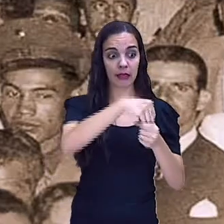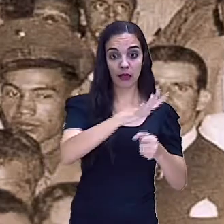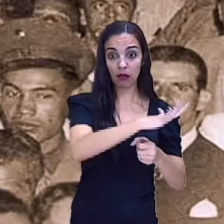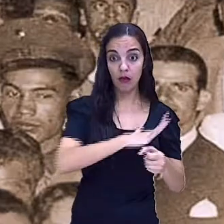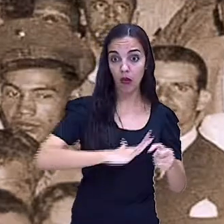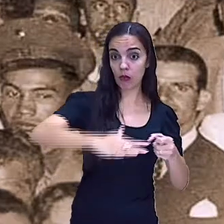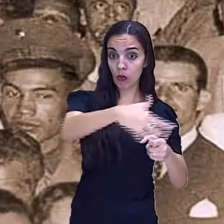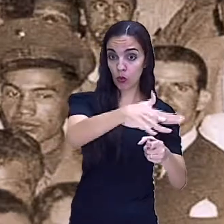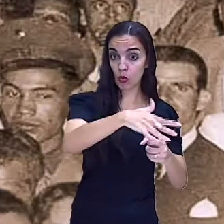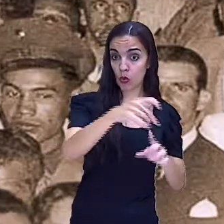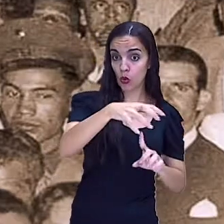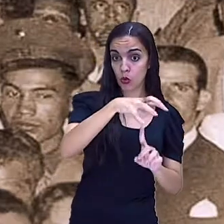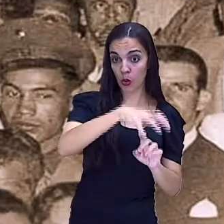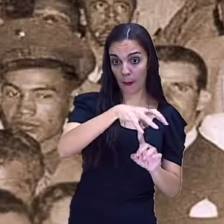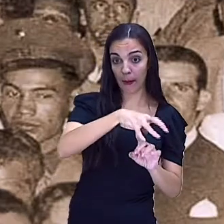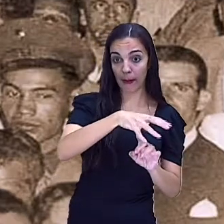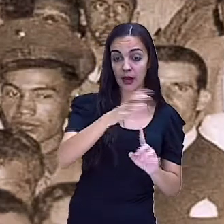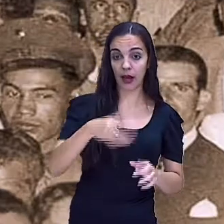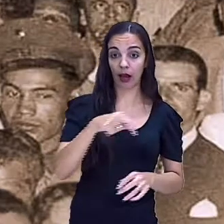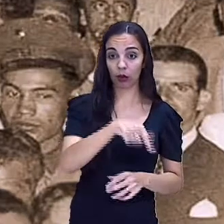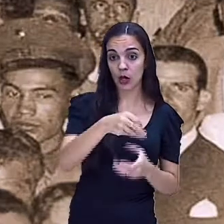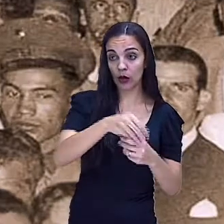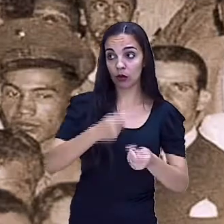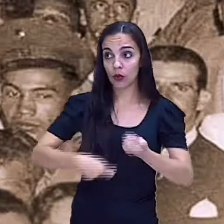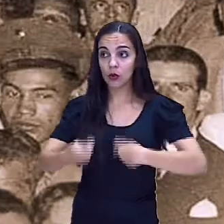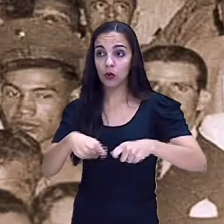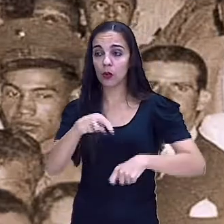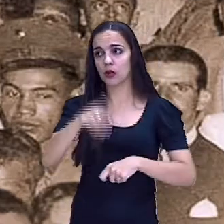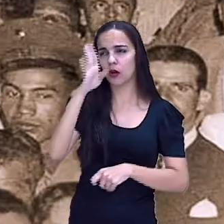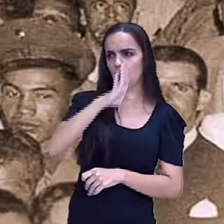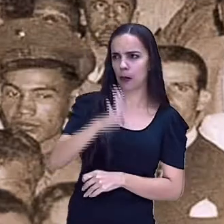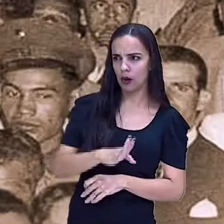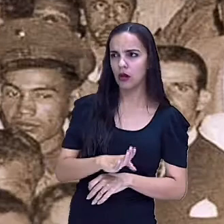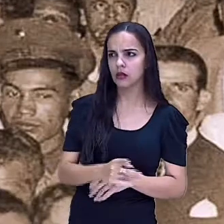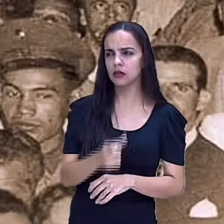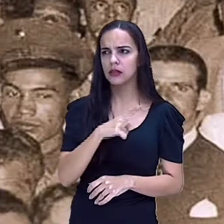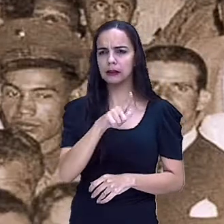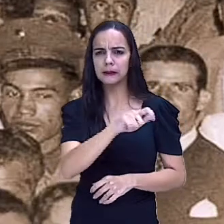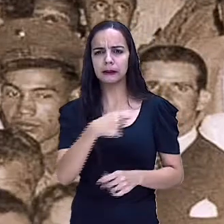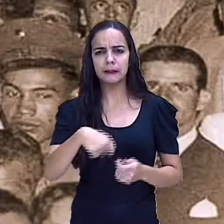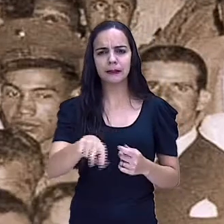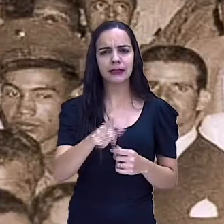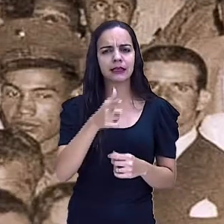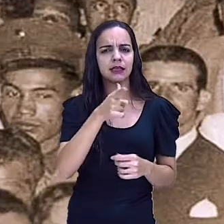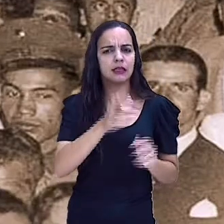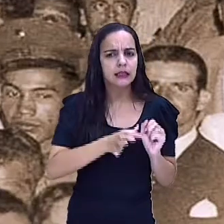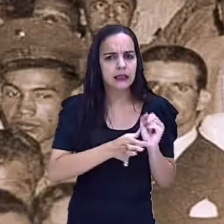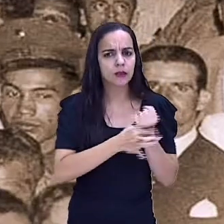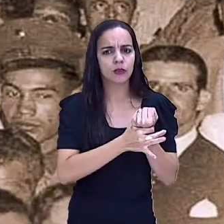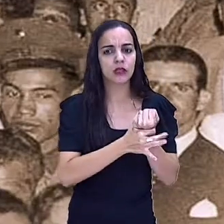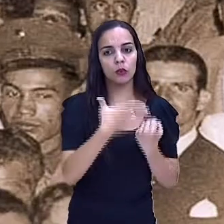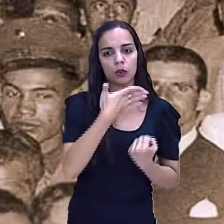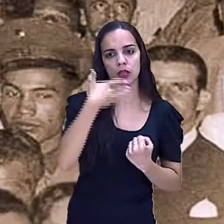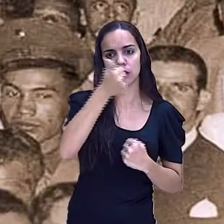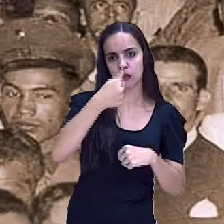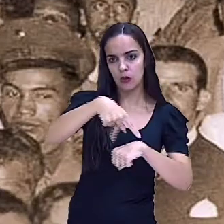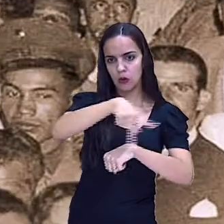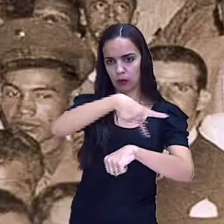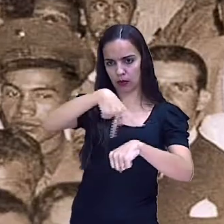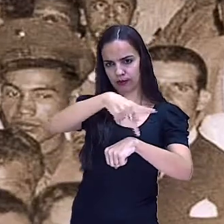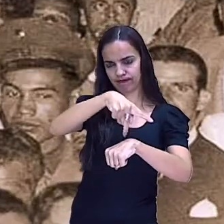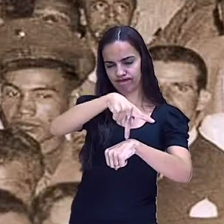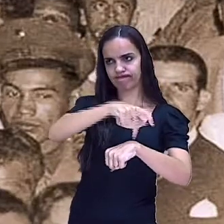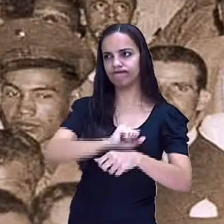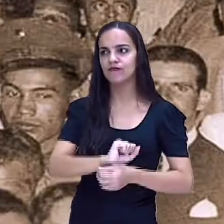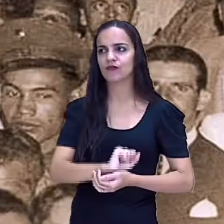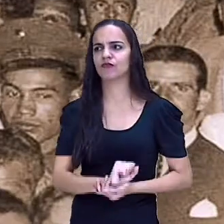se ajustam ou se fundem para assegurar o controle, estabelecendo preços altos para